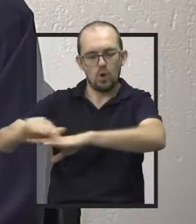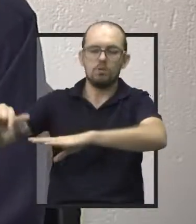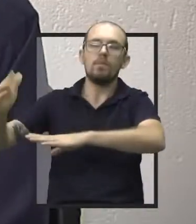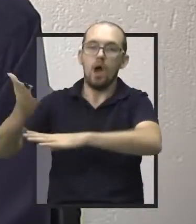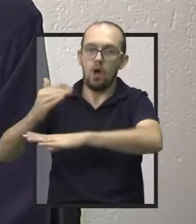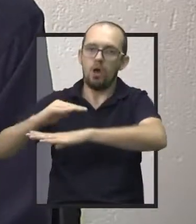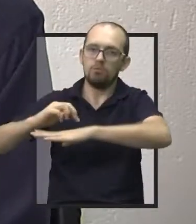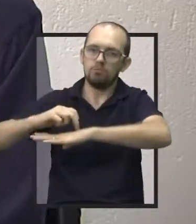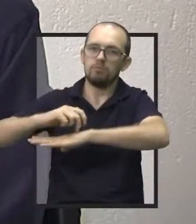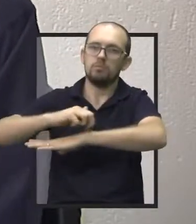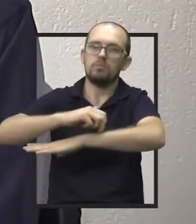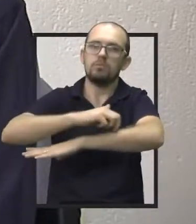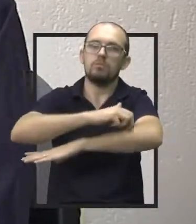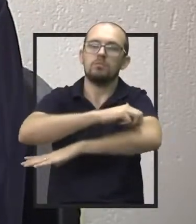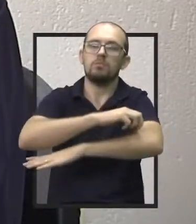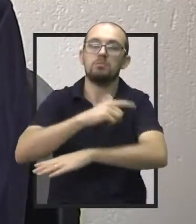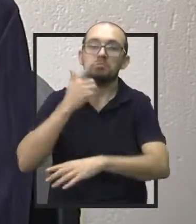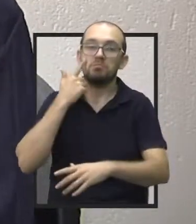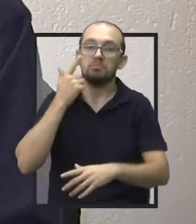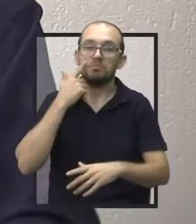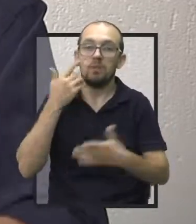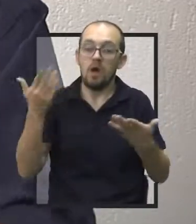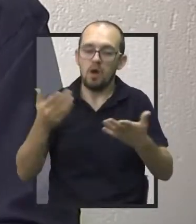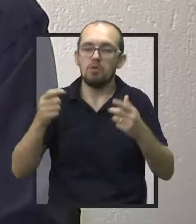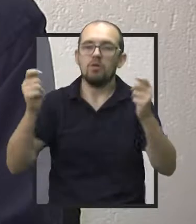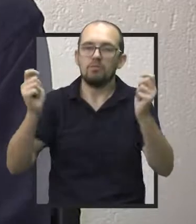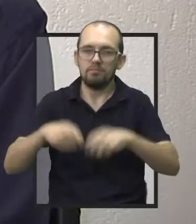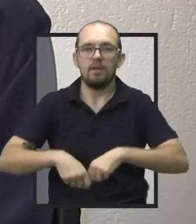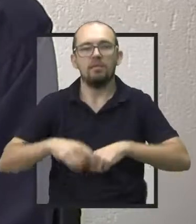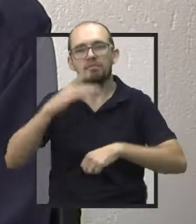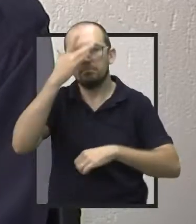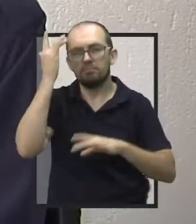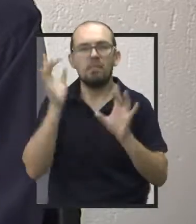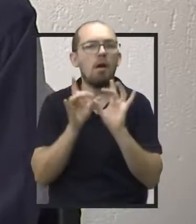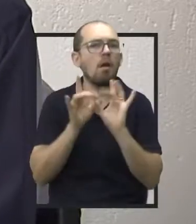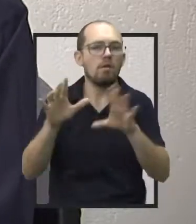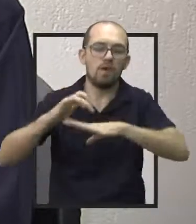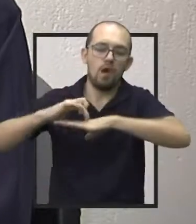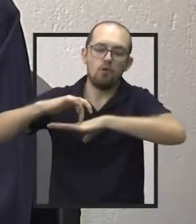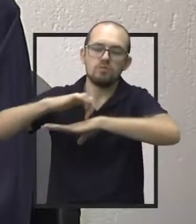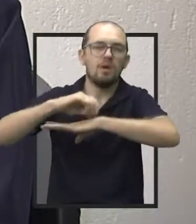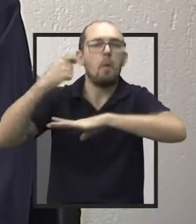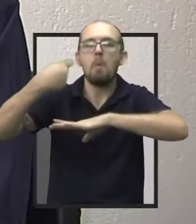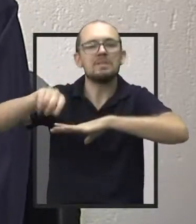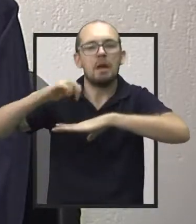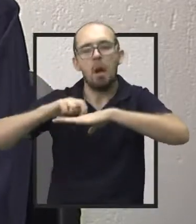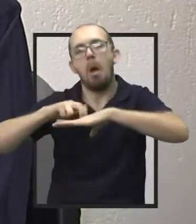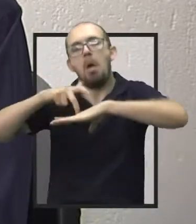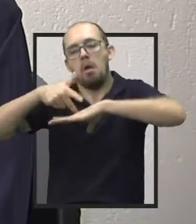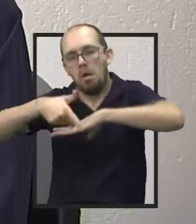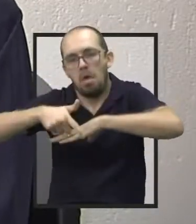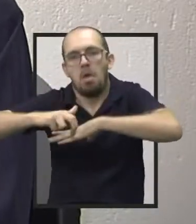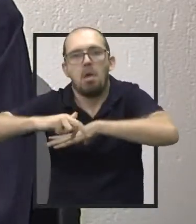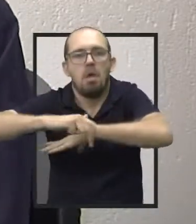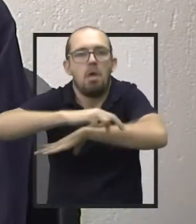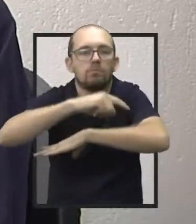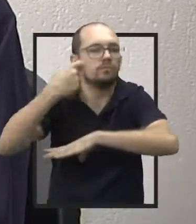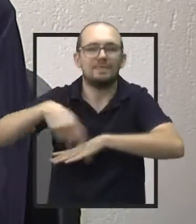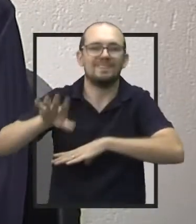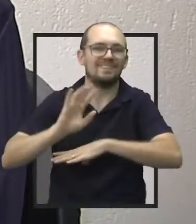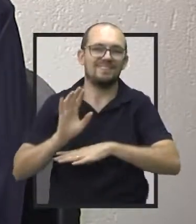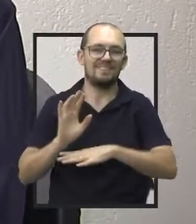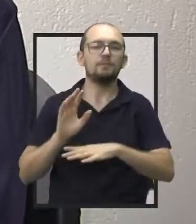que as pessoas possam agora transitarem pelas calçadas e não mais pelo meio da rua então é uma conquista dos moradores